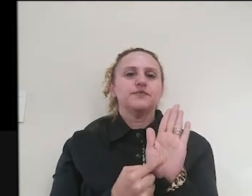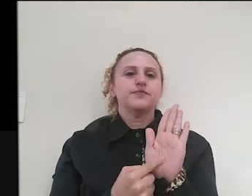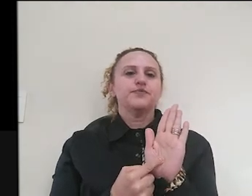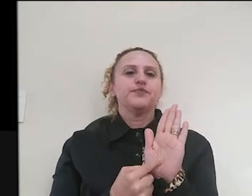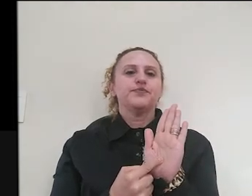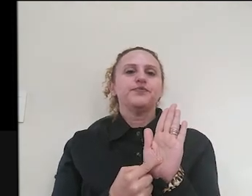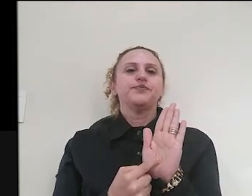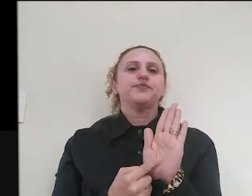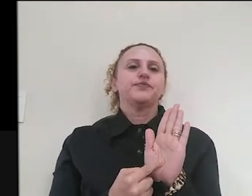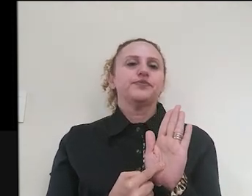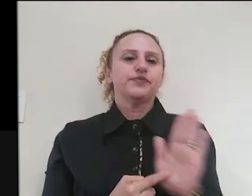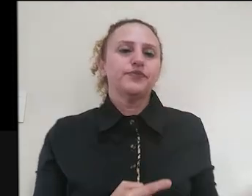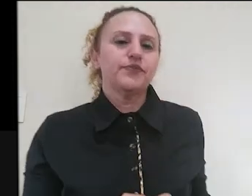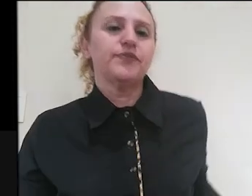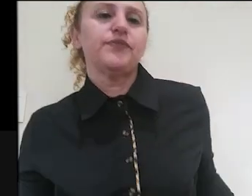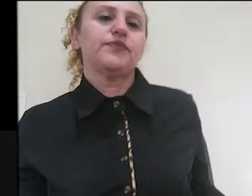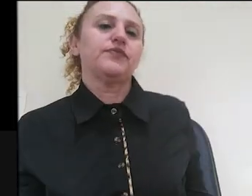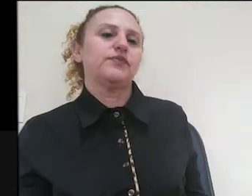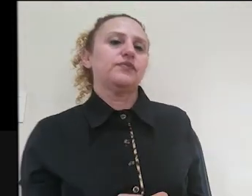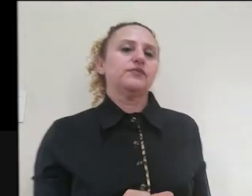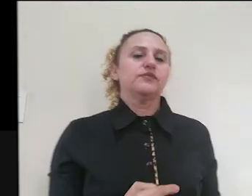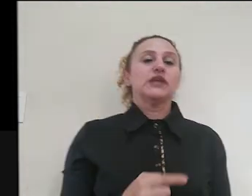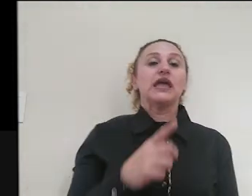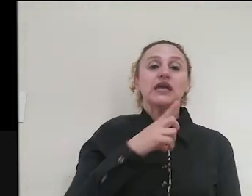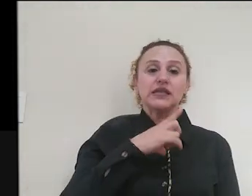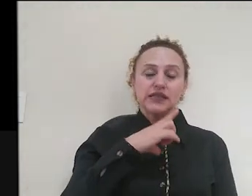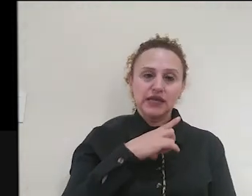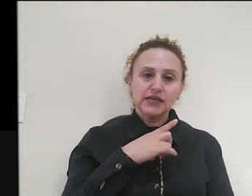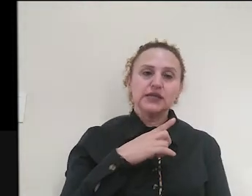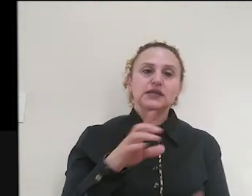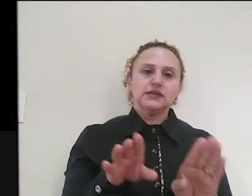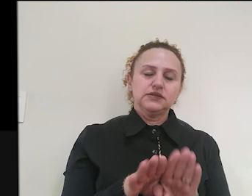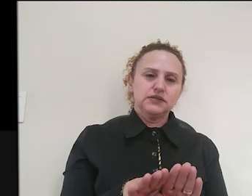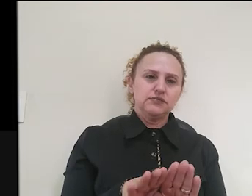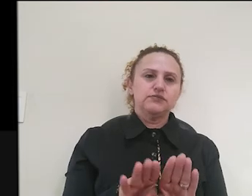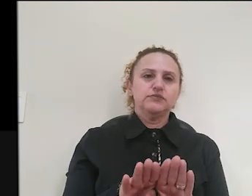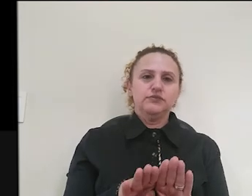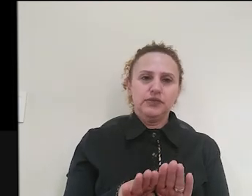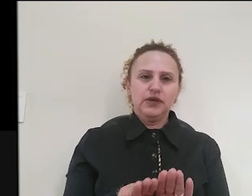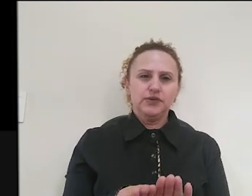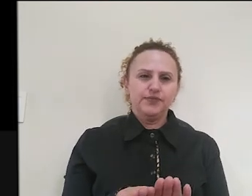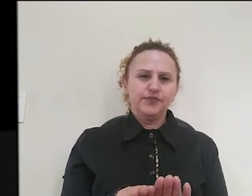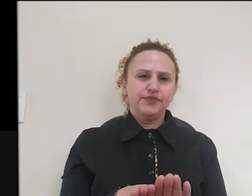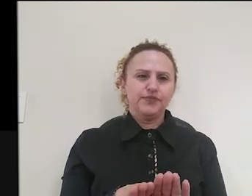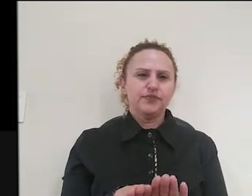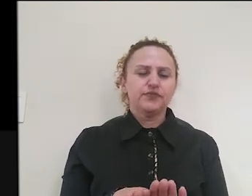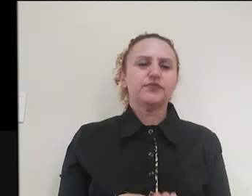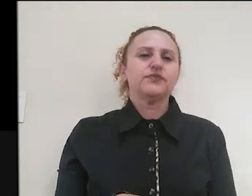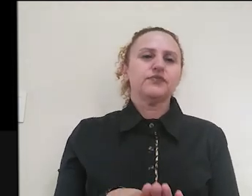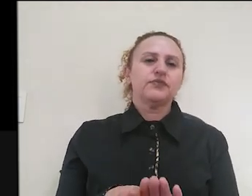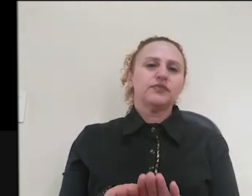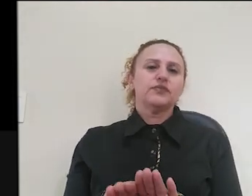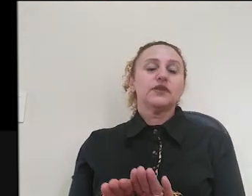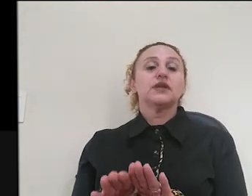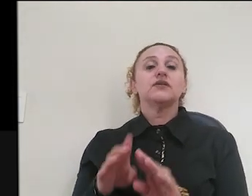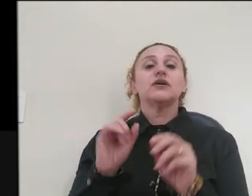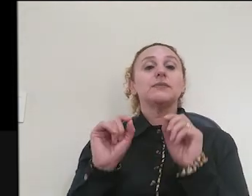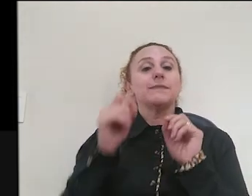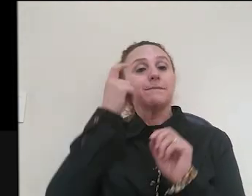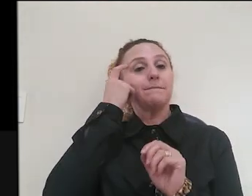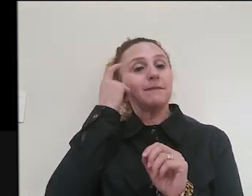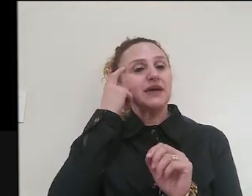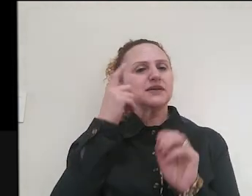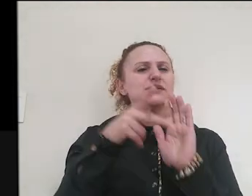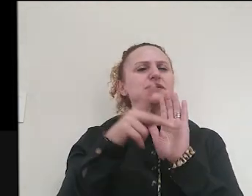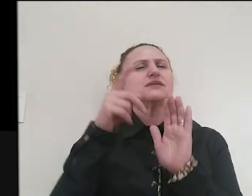do decadentismo. Como é criada aqui a fotografia, começa a se repensar o que seria o papel da